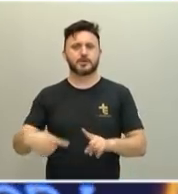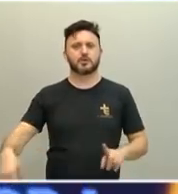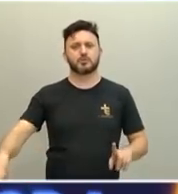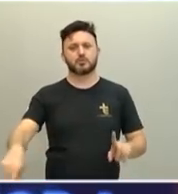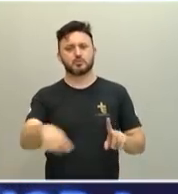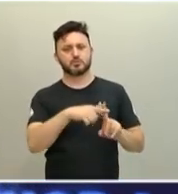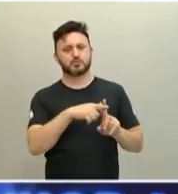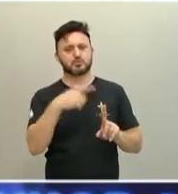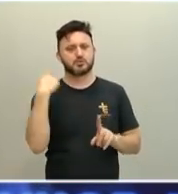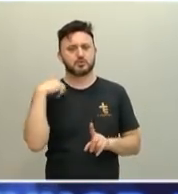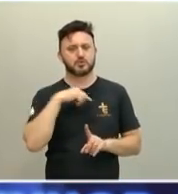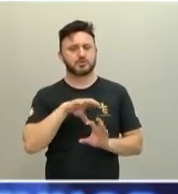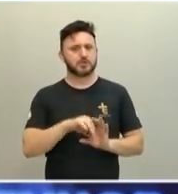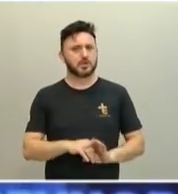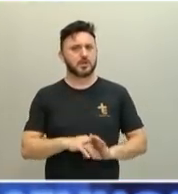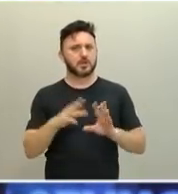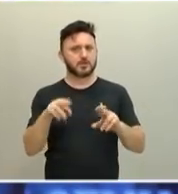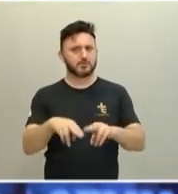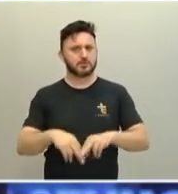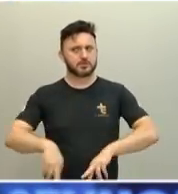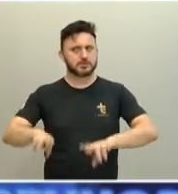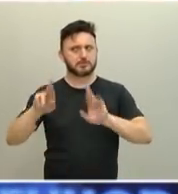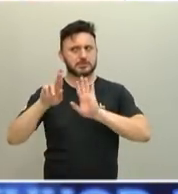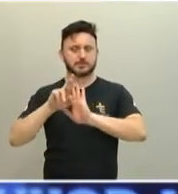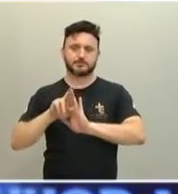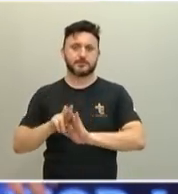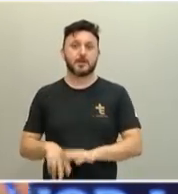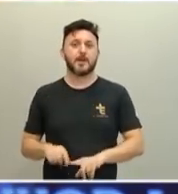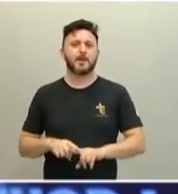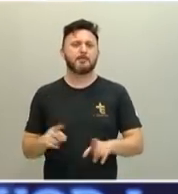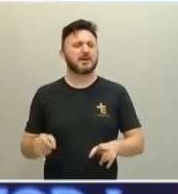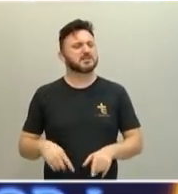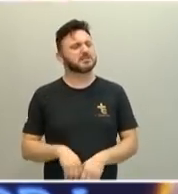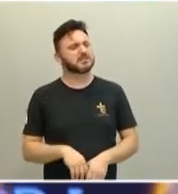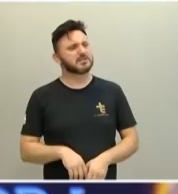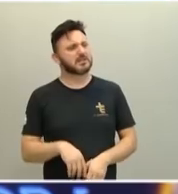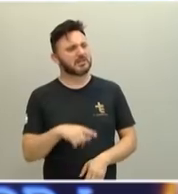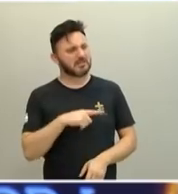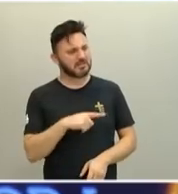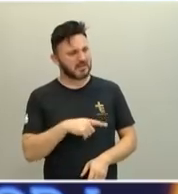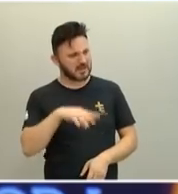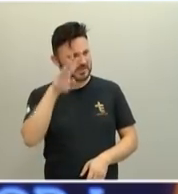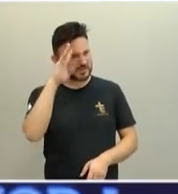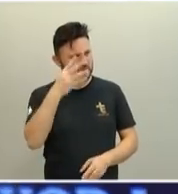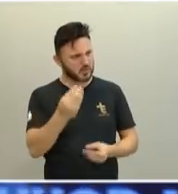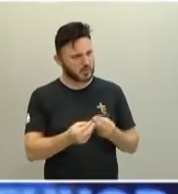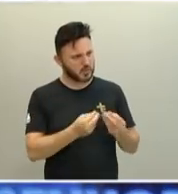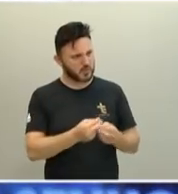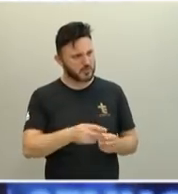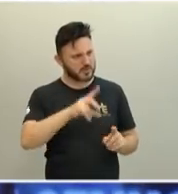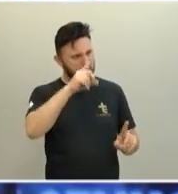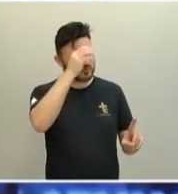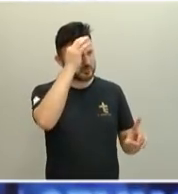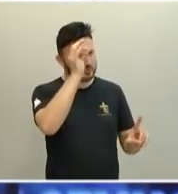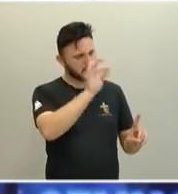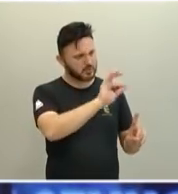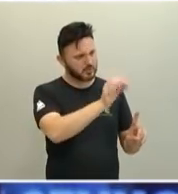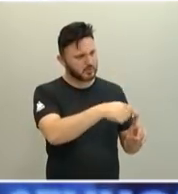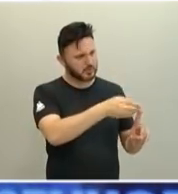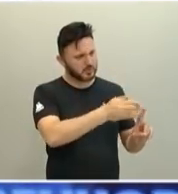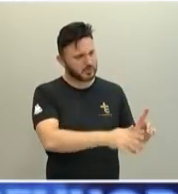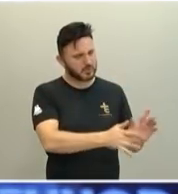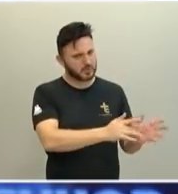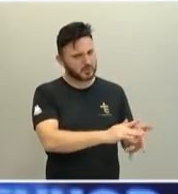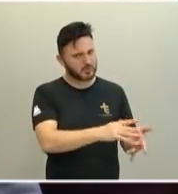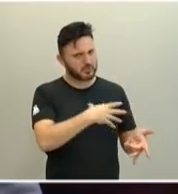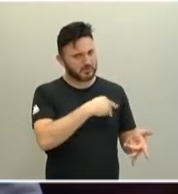Aí você fala assim: Rodrigo, mas será que não é só o tem como por filho de Deus nascer? Não. A obra da encarnação